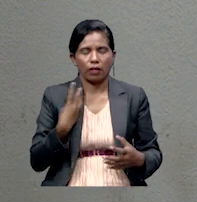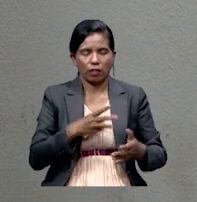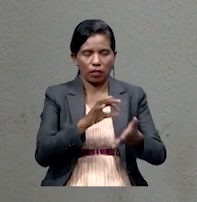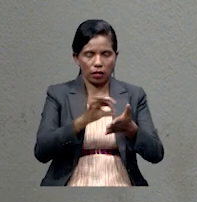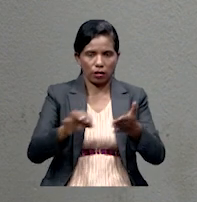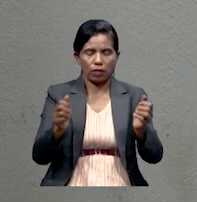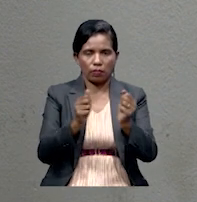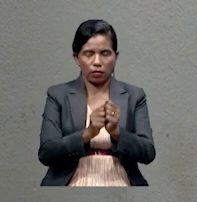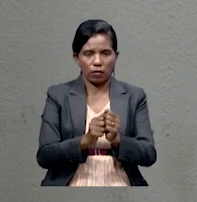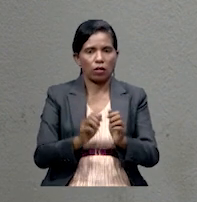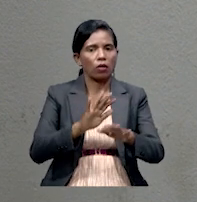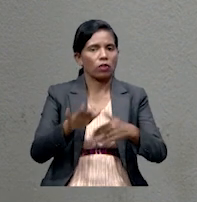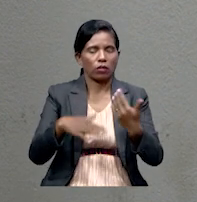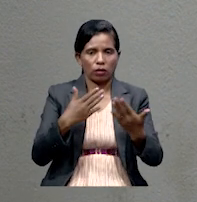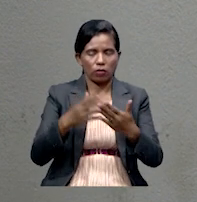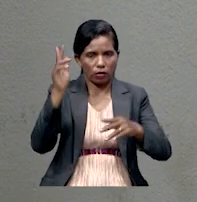Agora, total caso, se